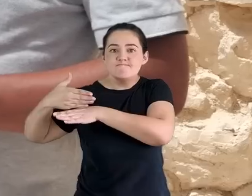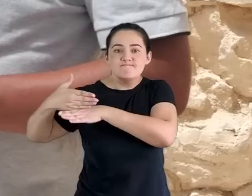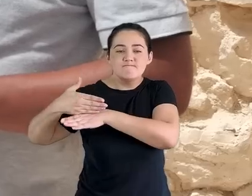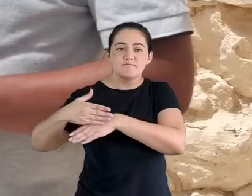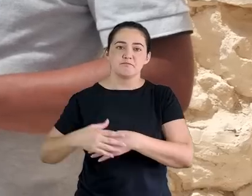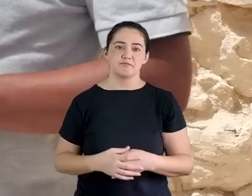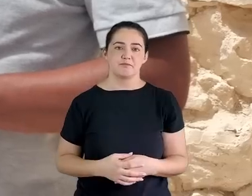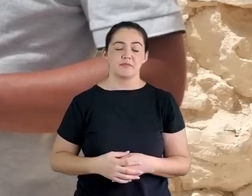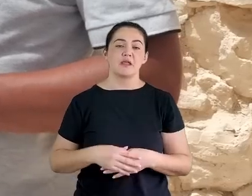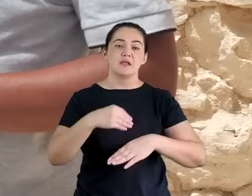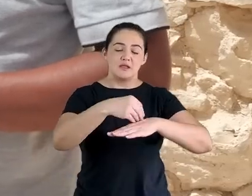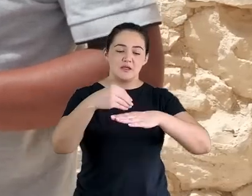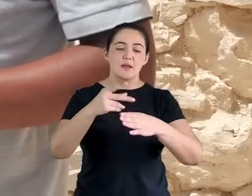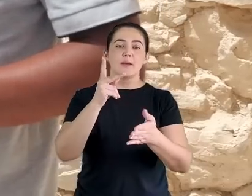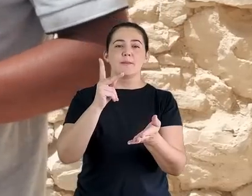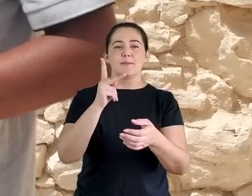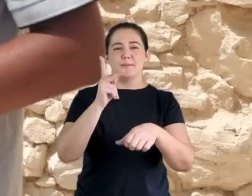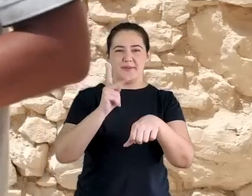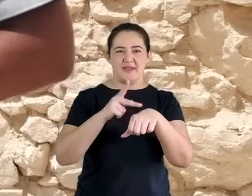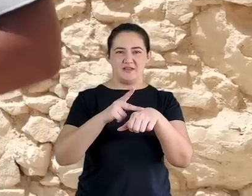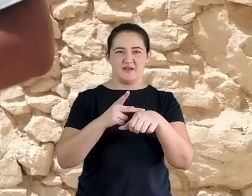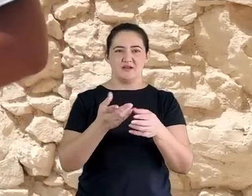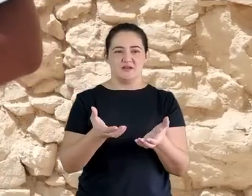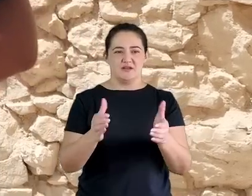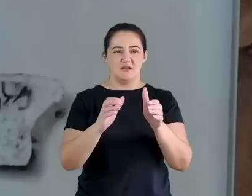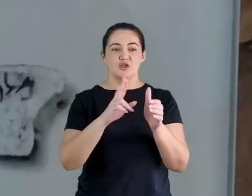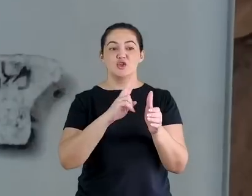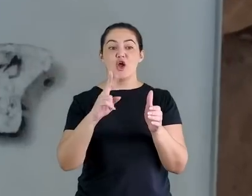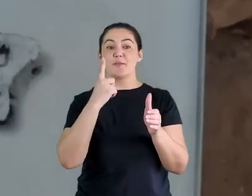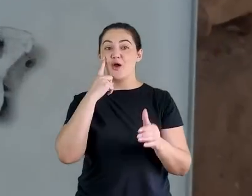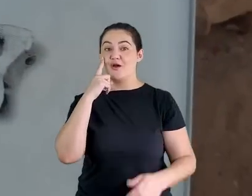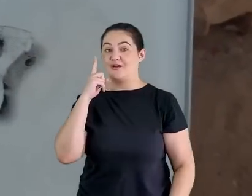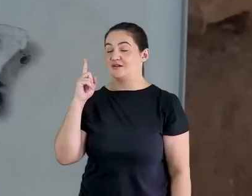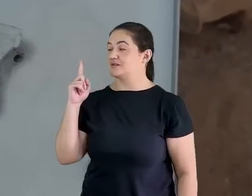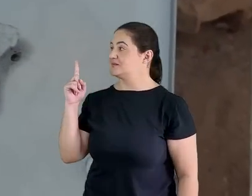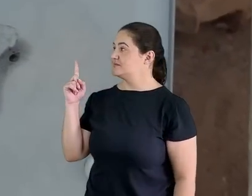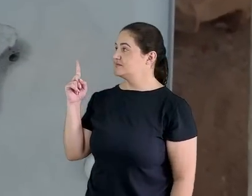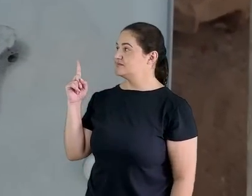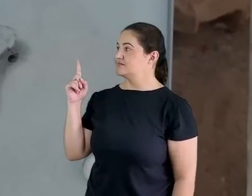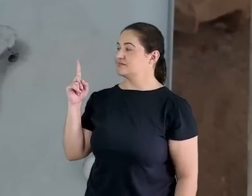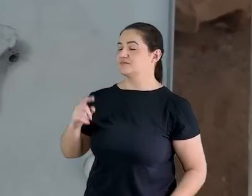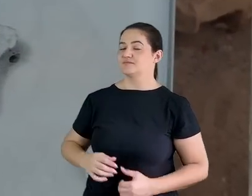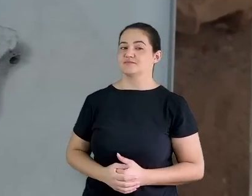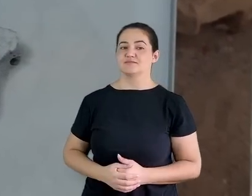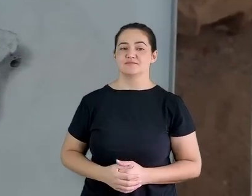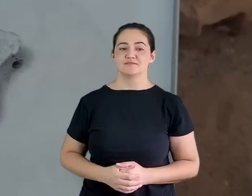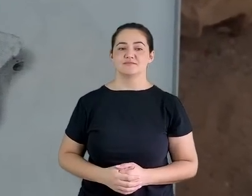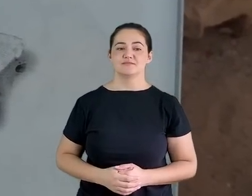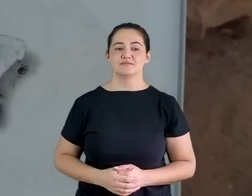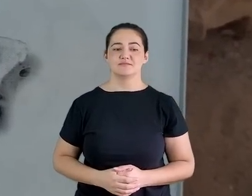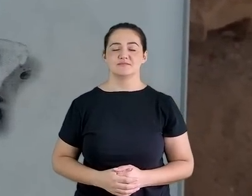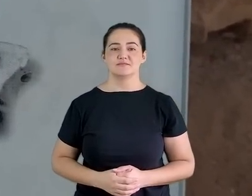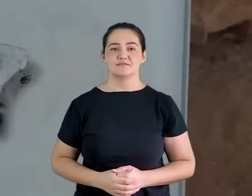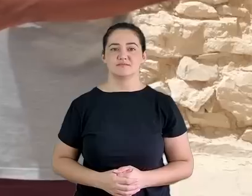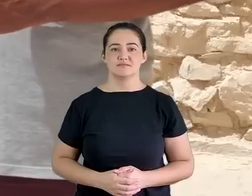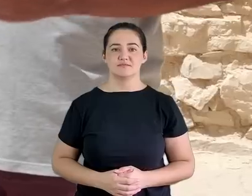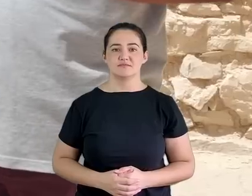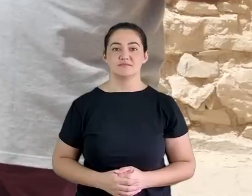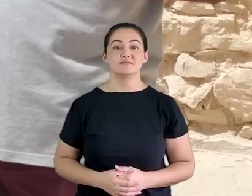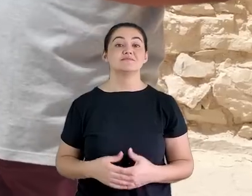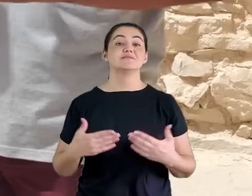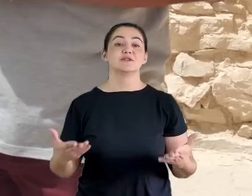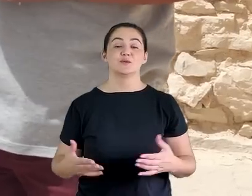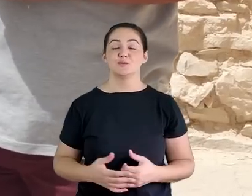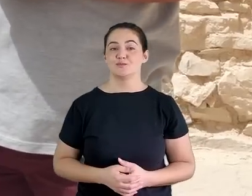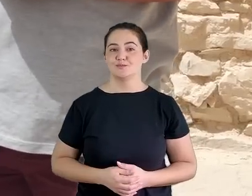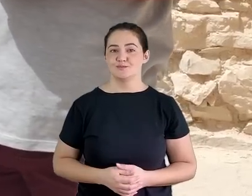esses pedaços de cerâmica aqui com vários nomes escritos, inclusive o de Ben Yair aparece bem nessa cerâmica daqui. E